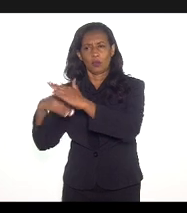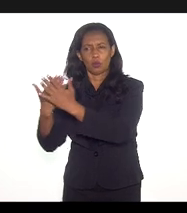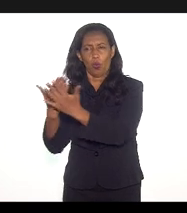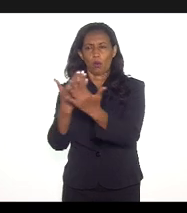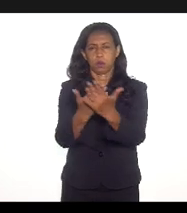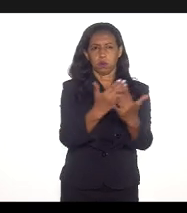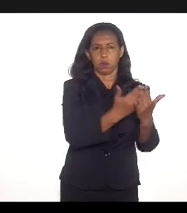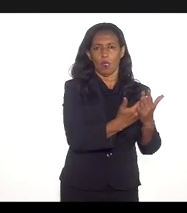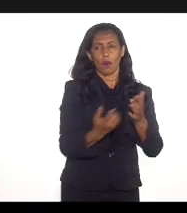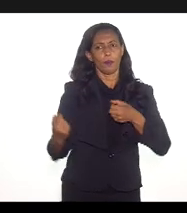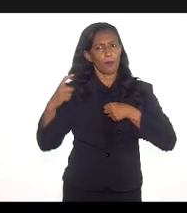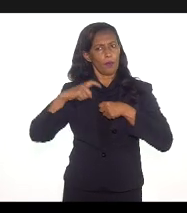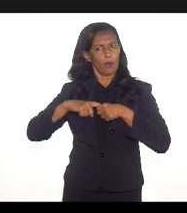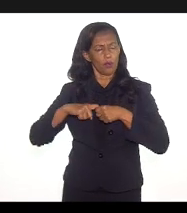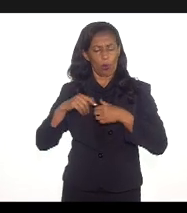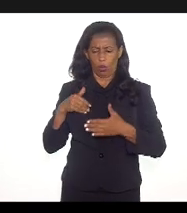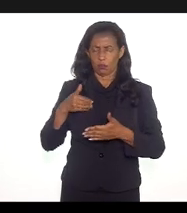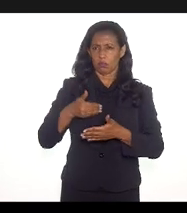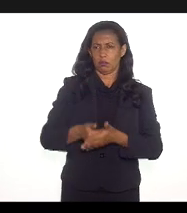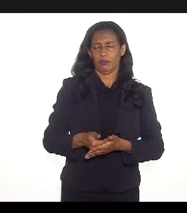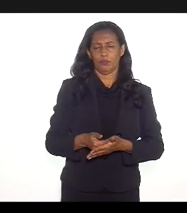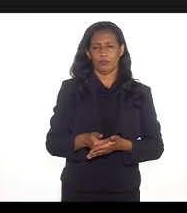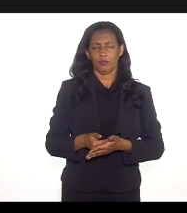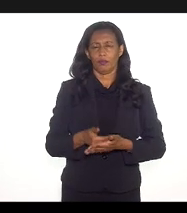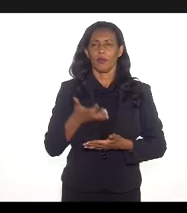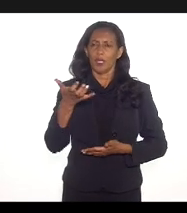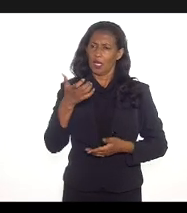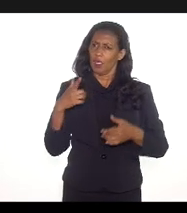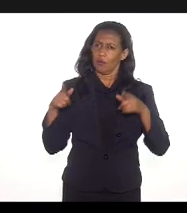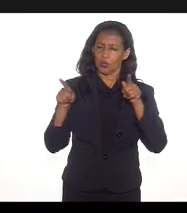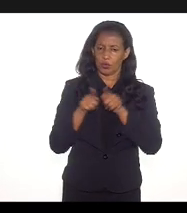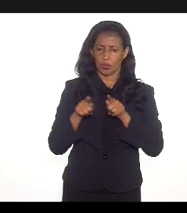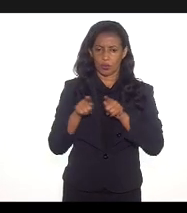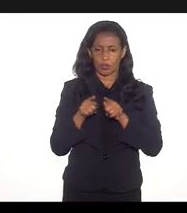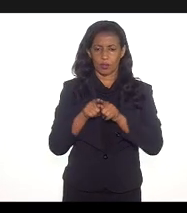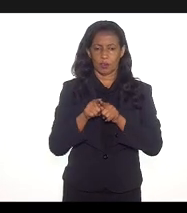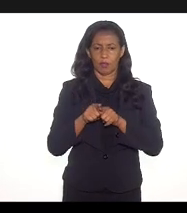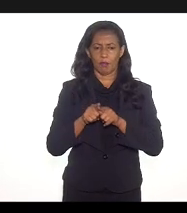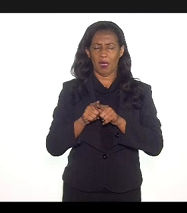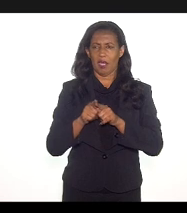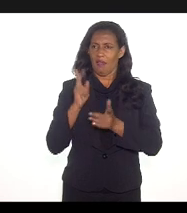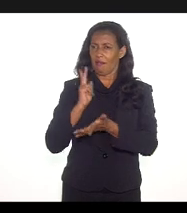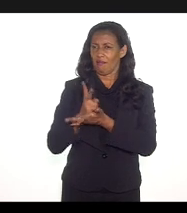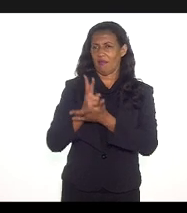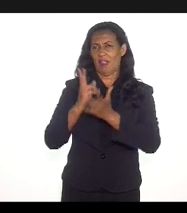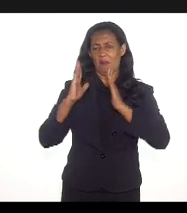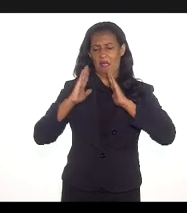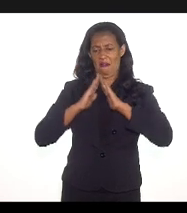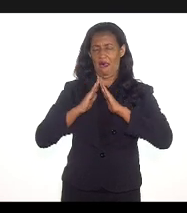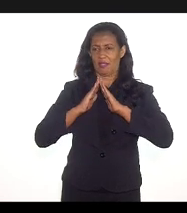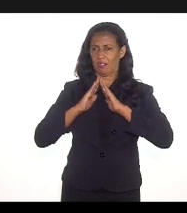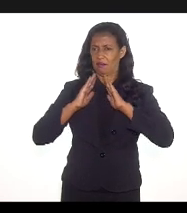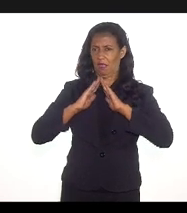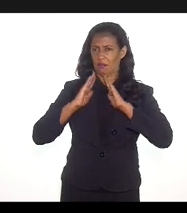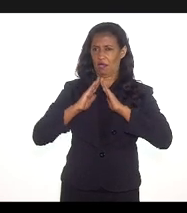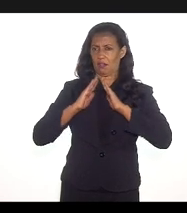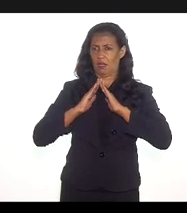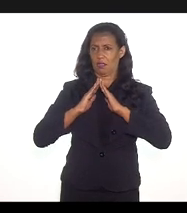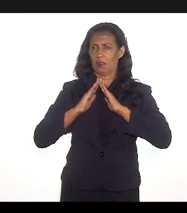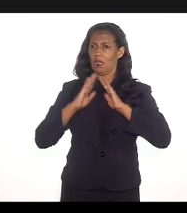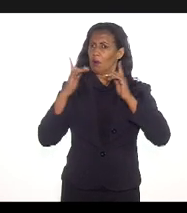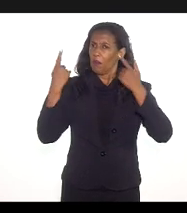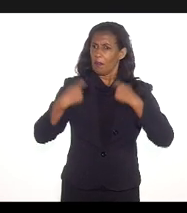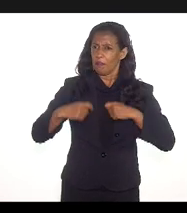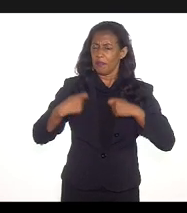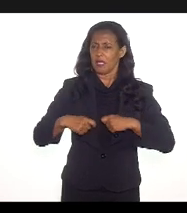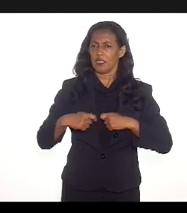Queremos voltar ao nosso ofício, não queremos ficar ad eterno em nossas casas, precisamos de condições sanitárias